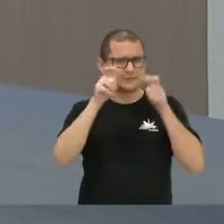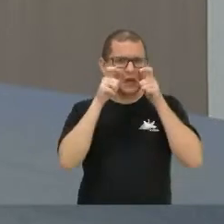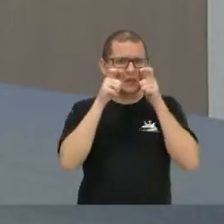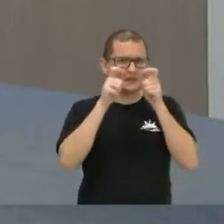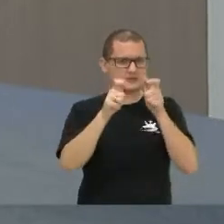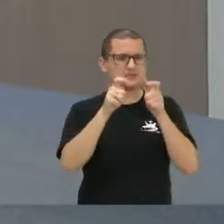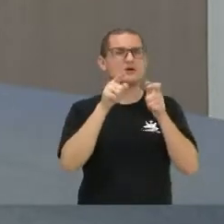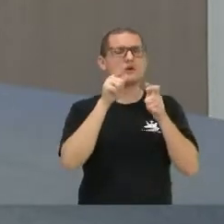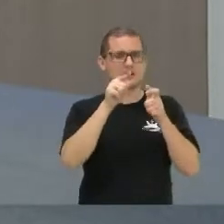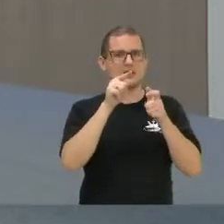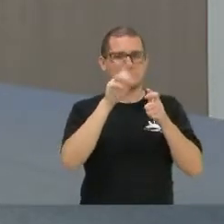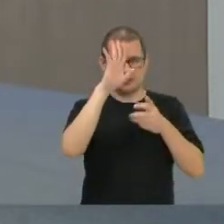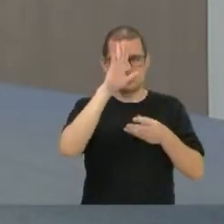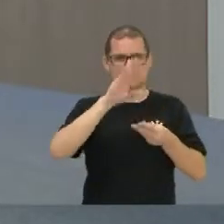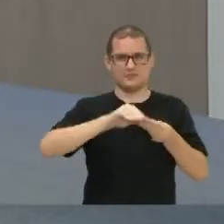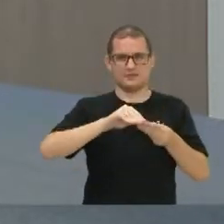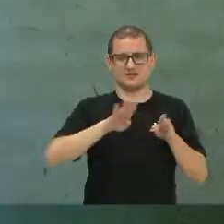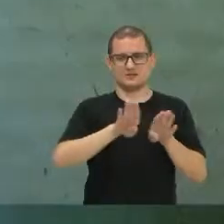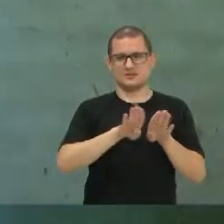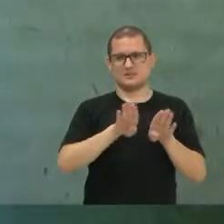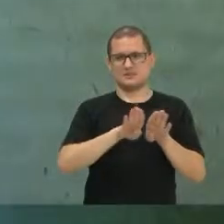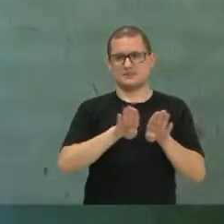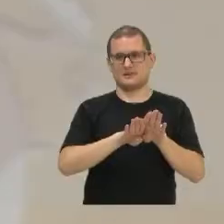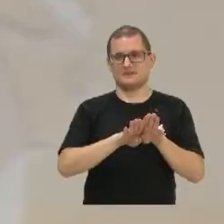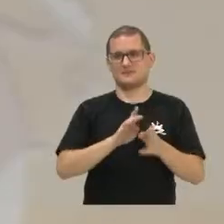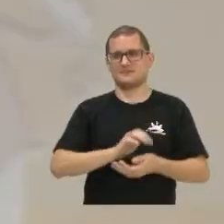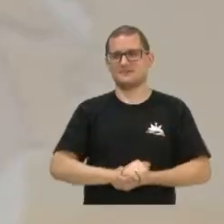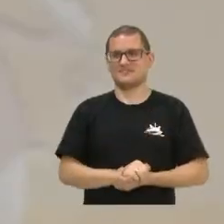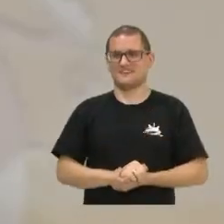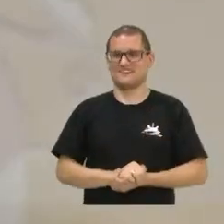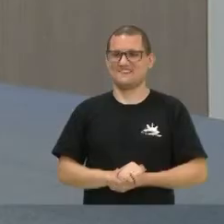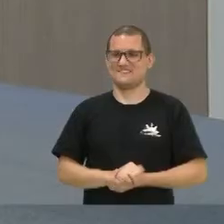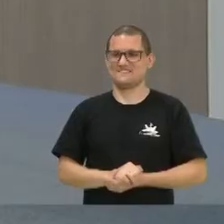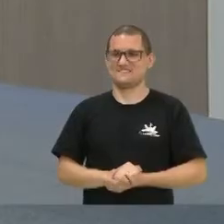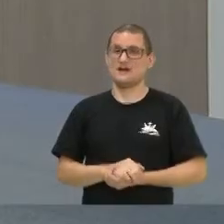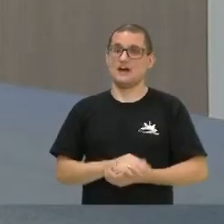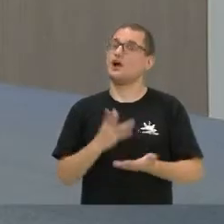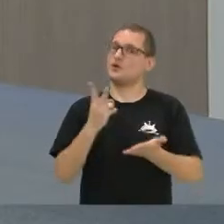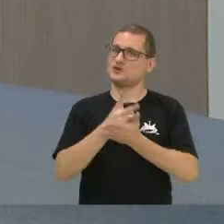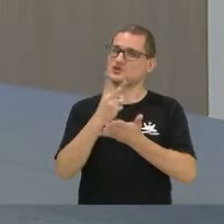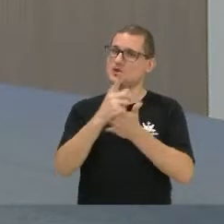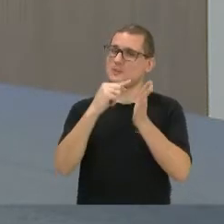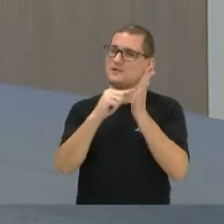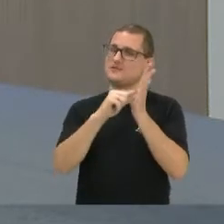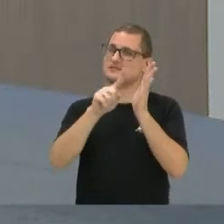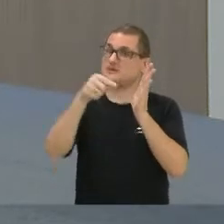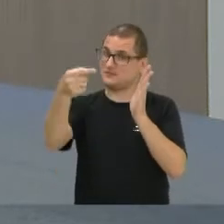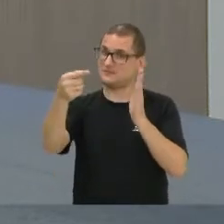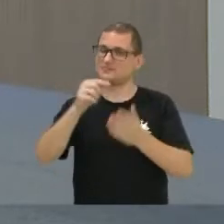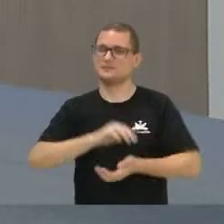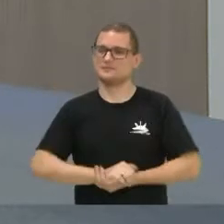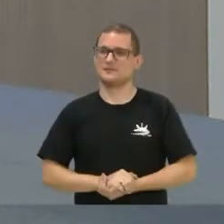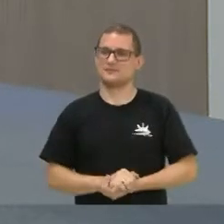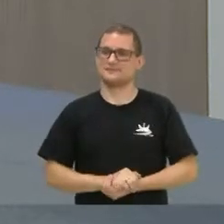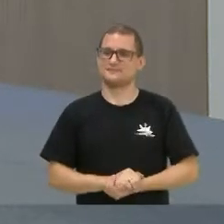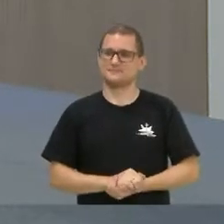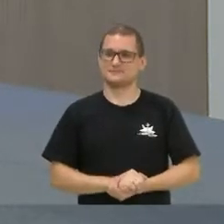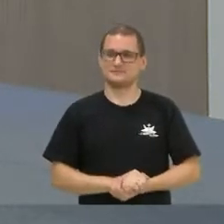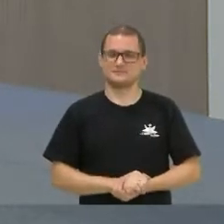está concentradíssimo eu nem lhe pergunto para não lhe atrapalhar vamos ver o versículo seguir último